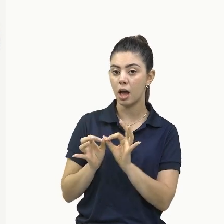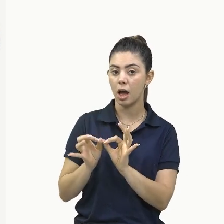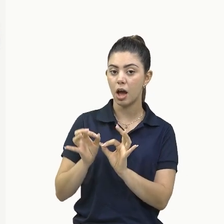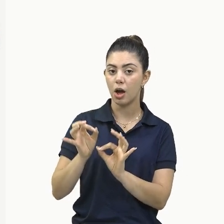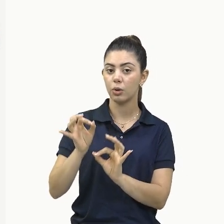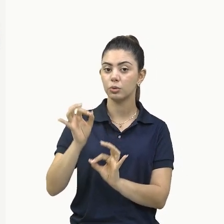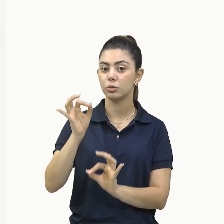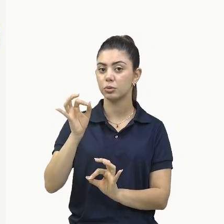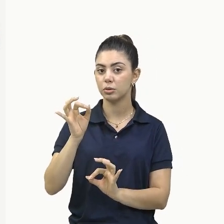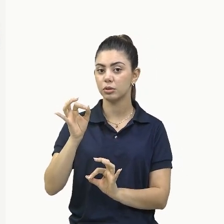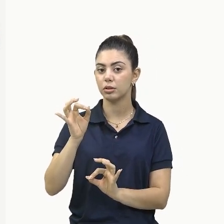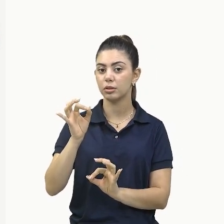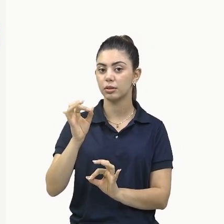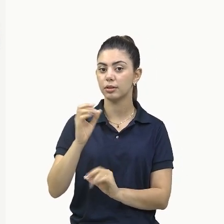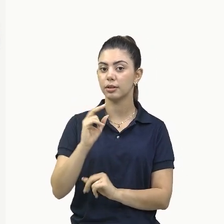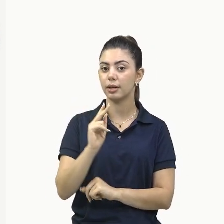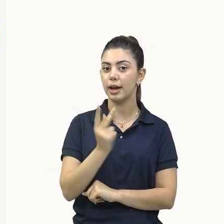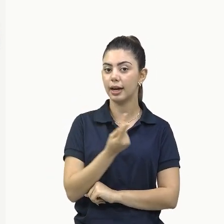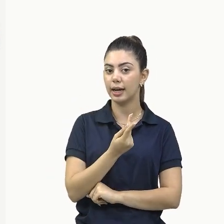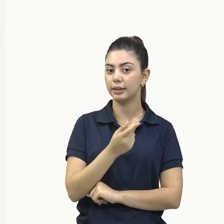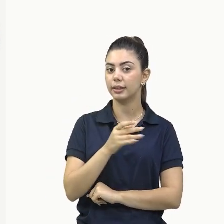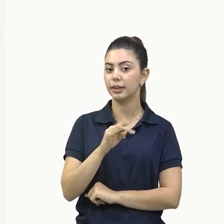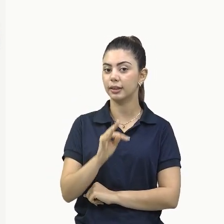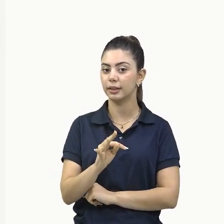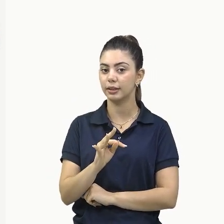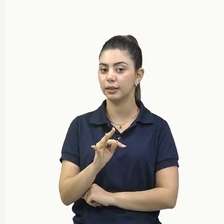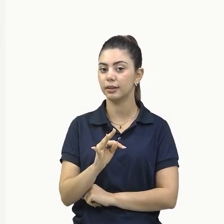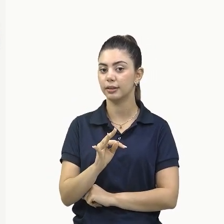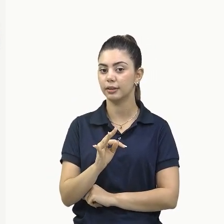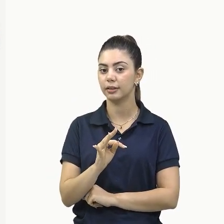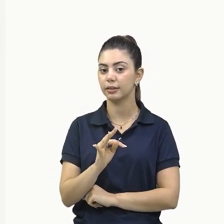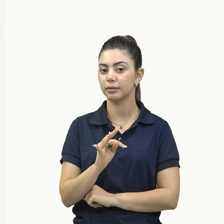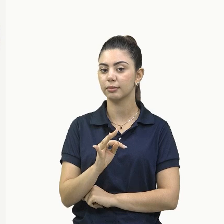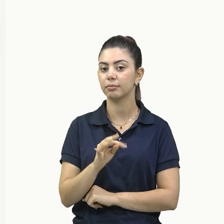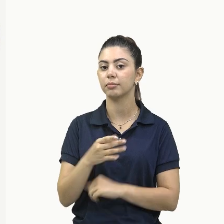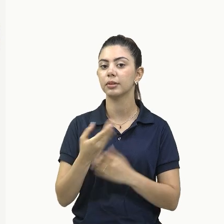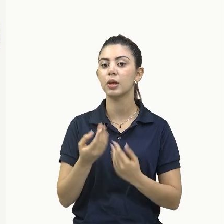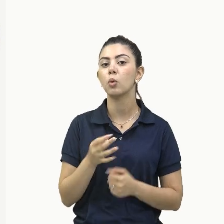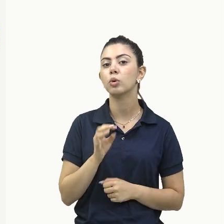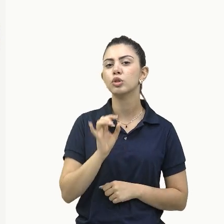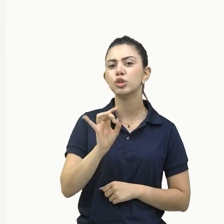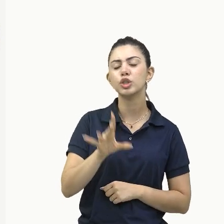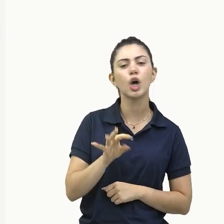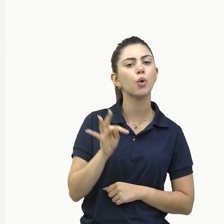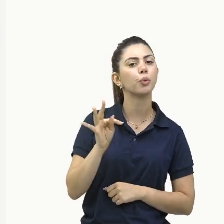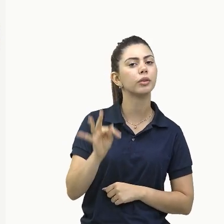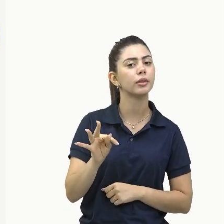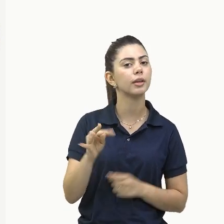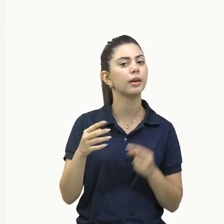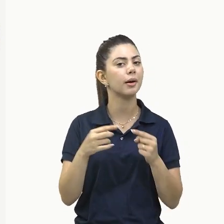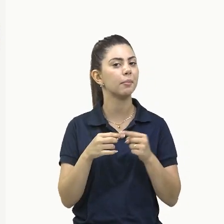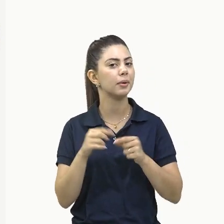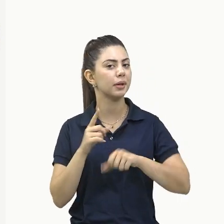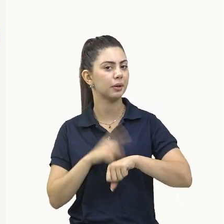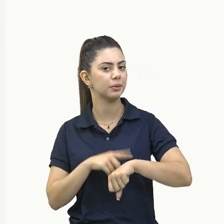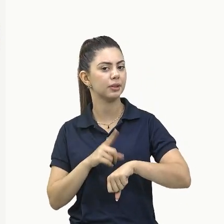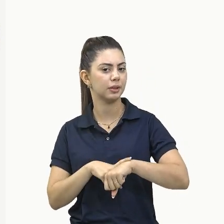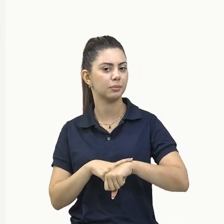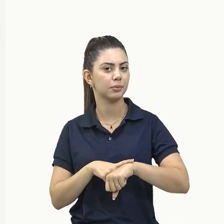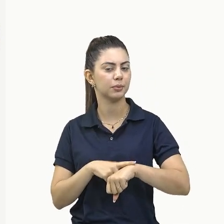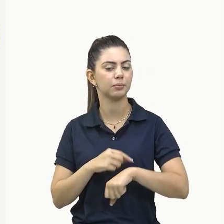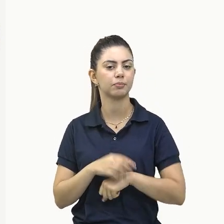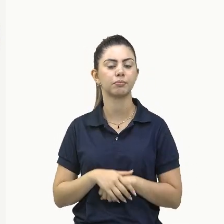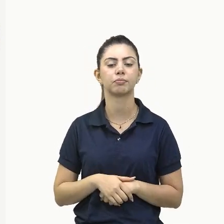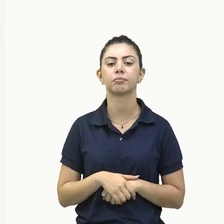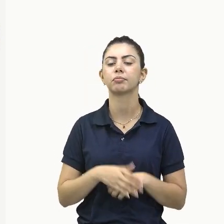ó, h de t. O t sozinho é o quê? É o nosso tempo. Então, para